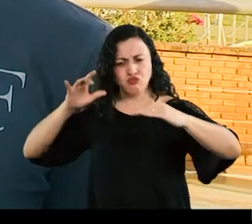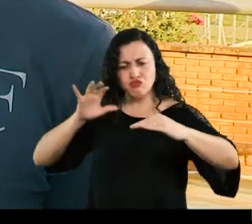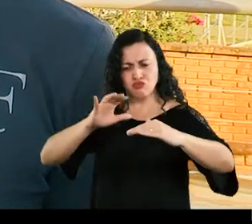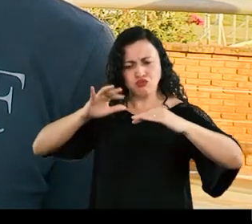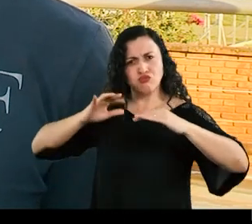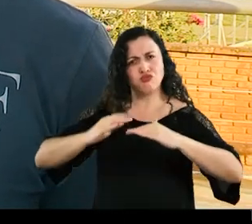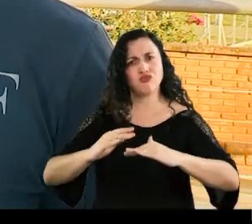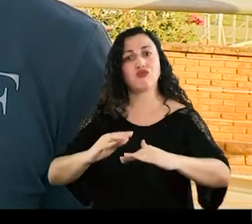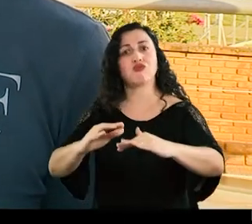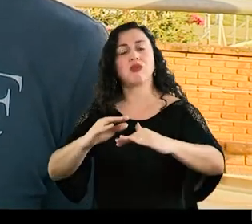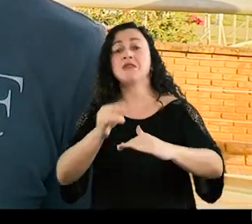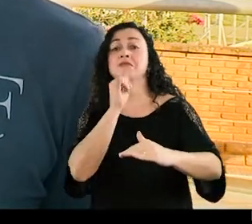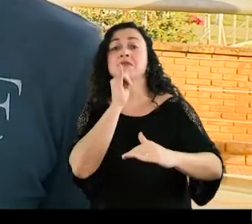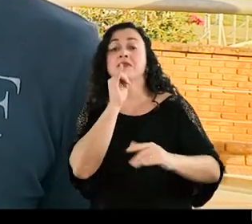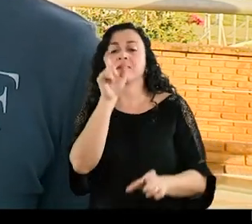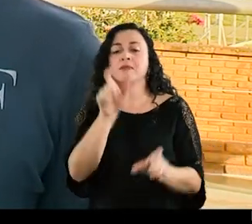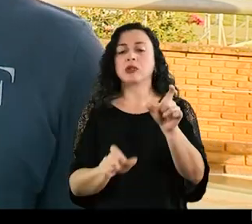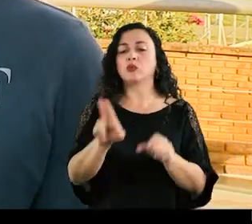no pessoal que